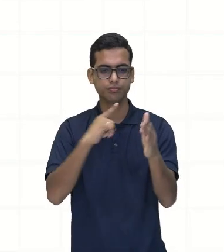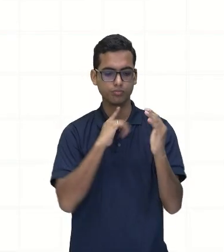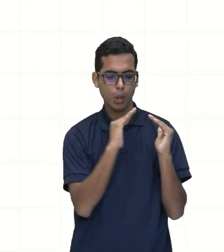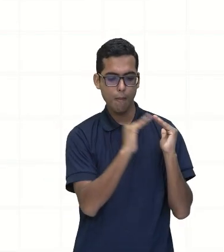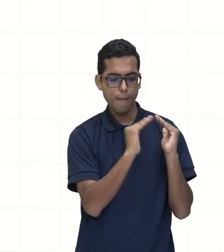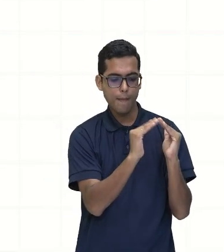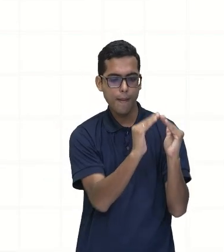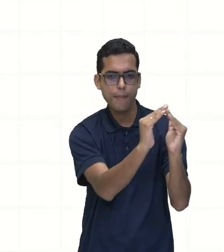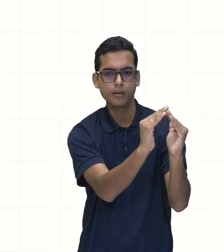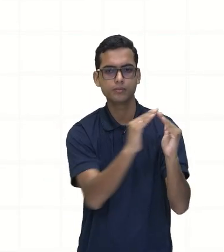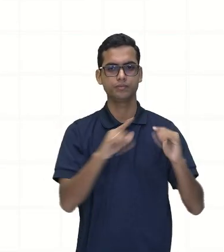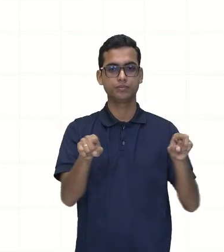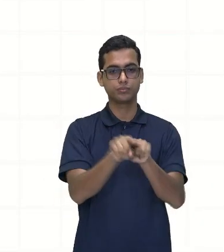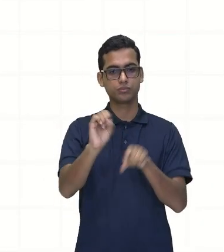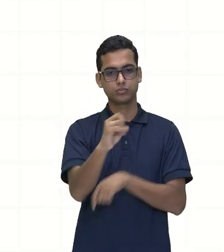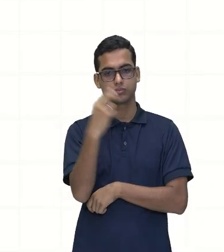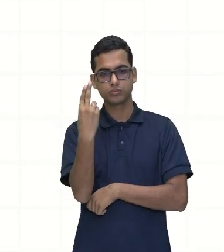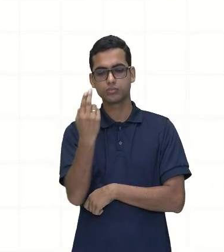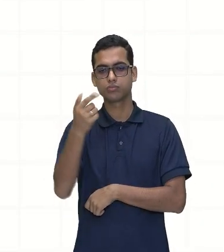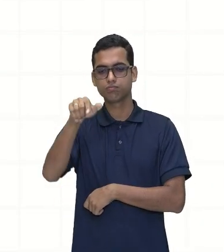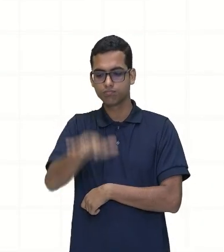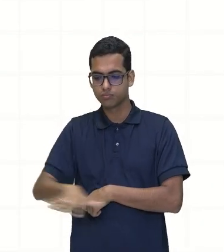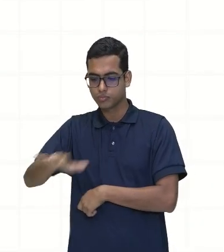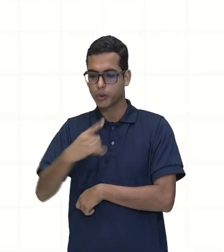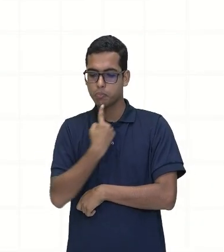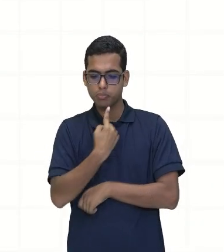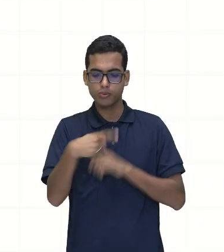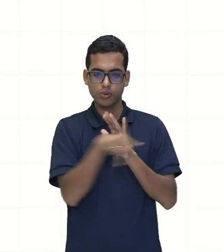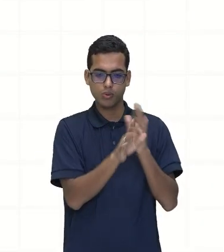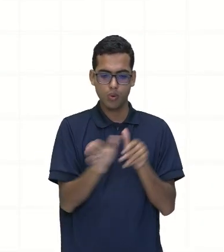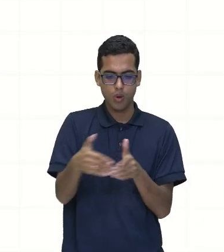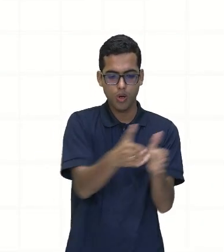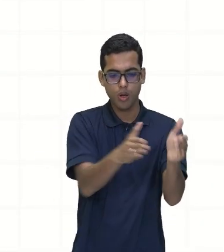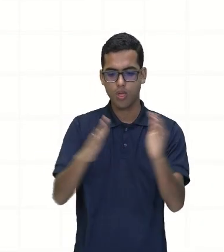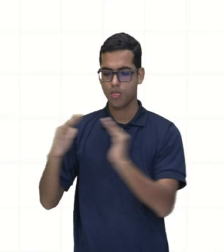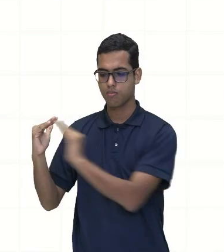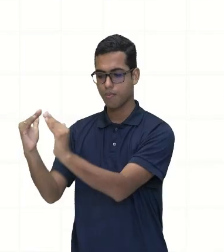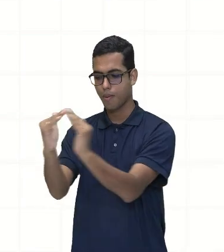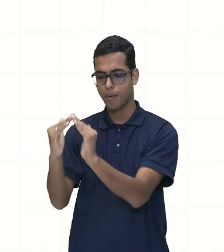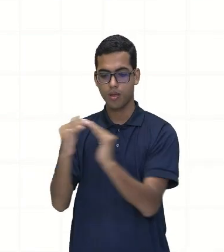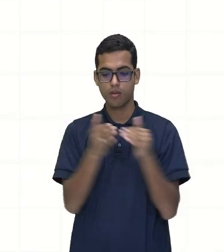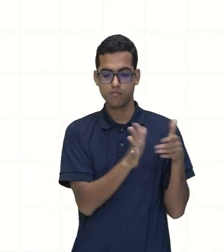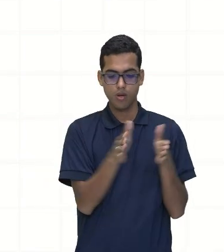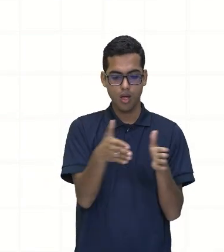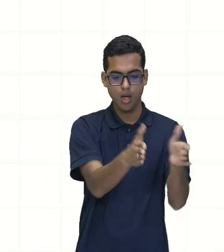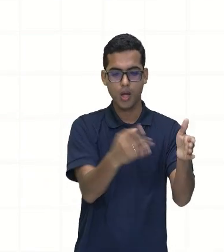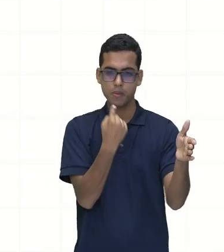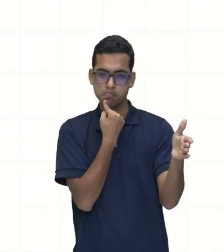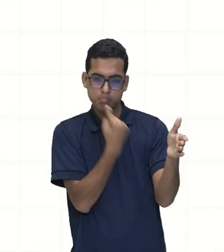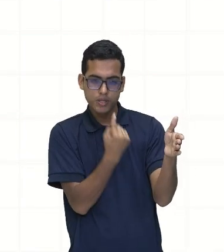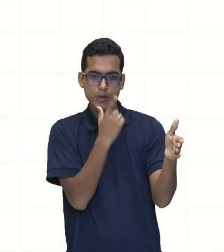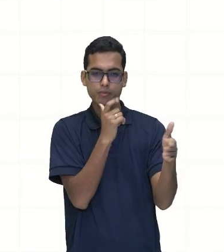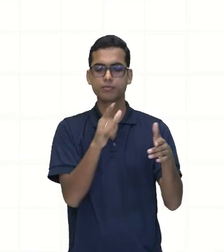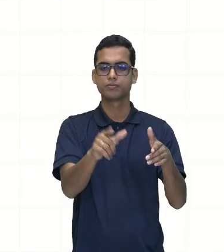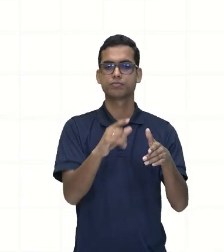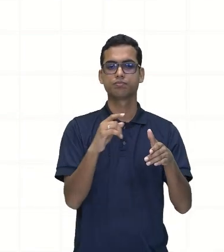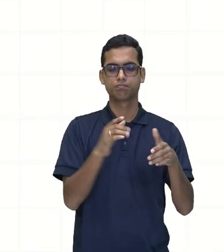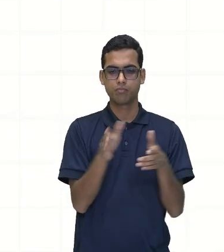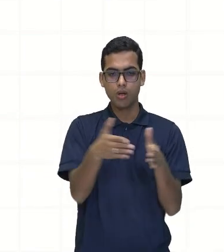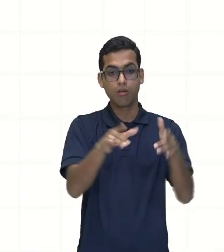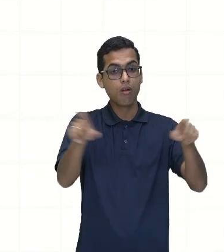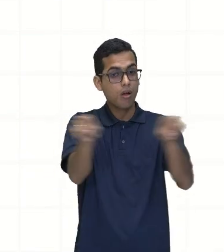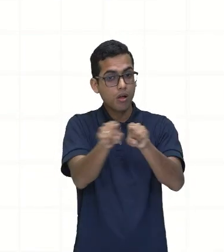ou áreas próximas aí aos rios, tá bom? Bem como as regiões de terra firme também, onde nós